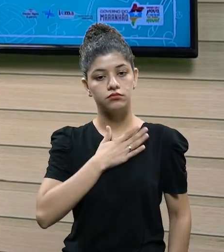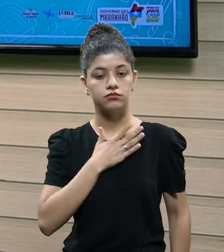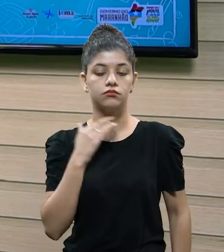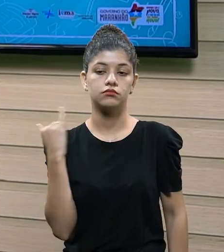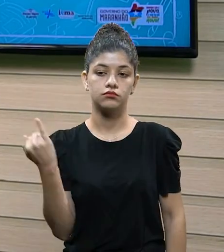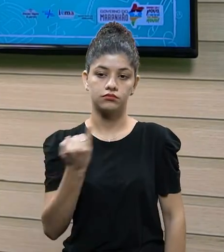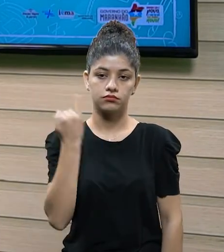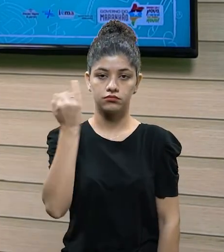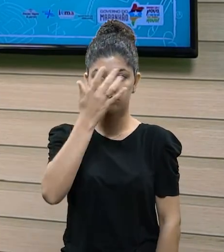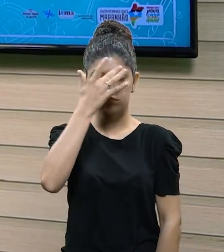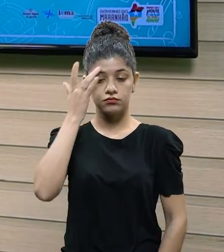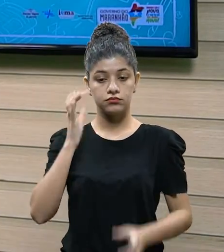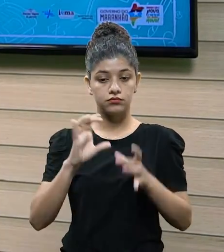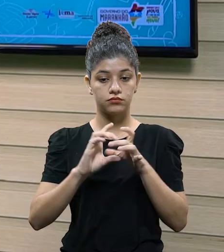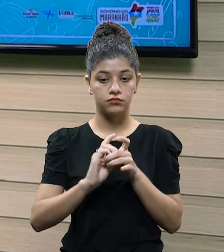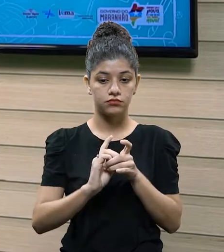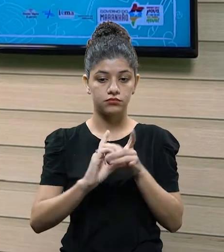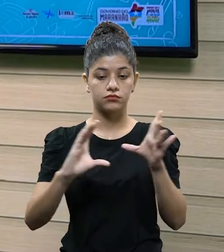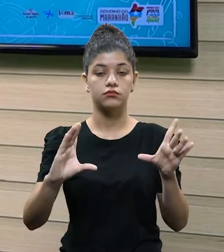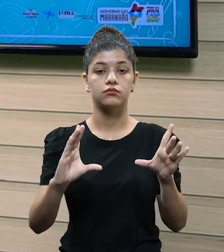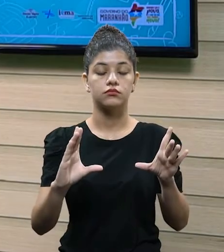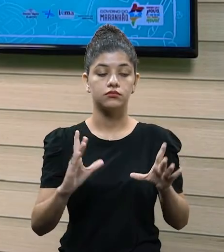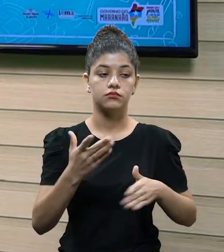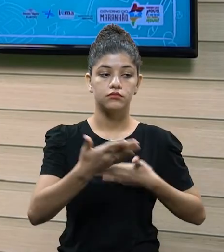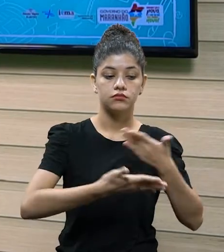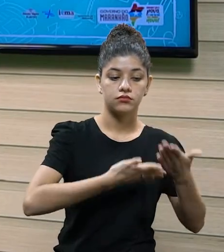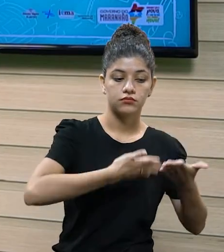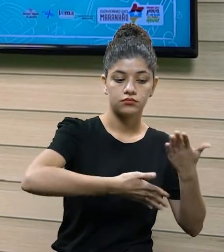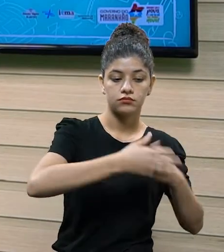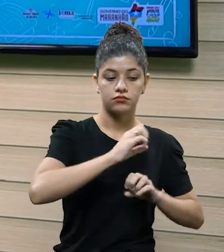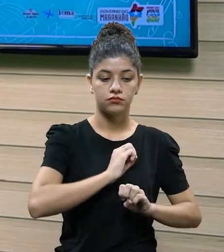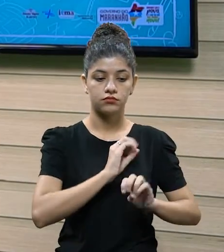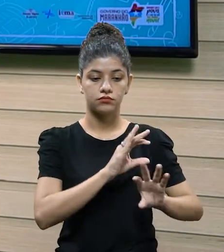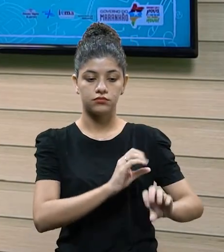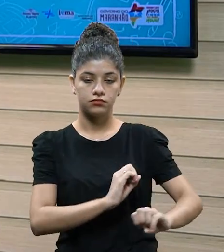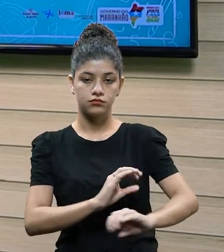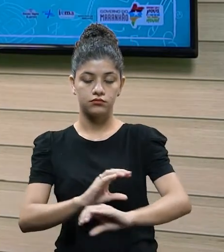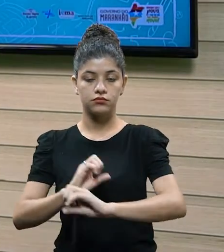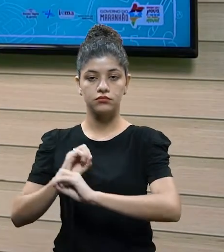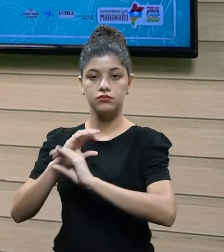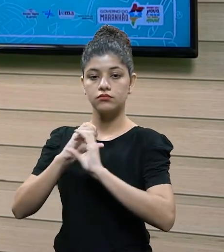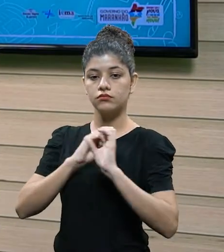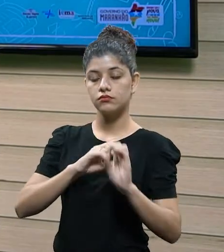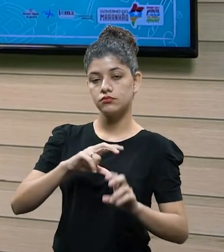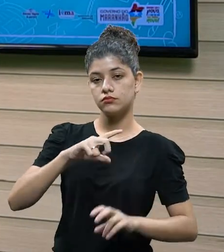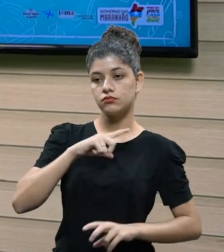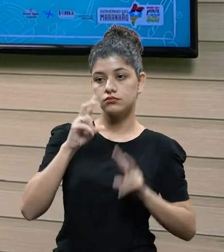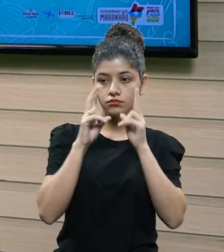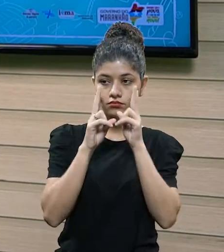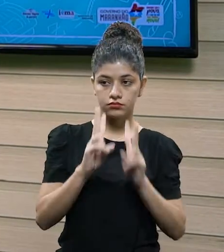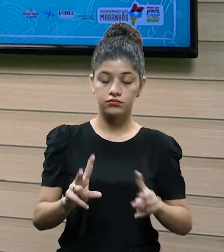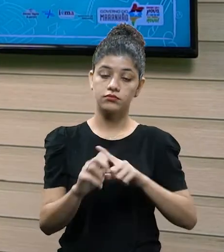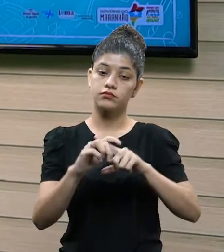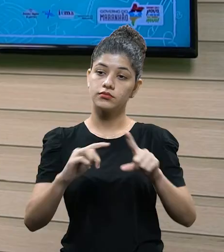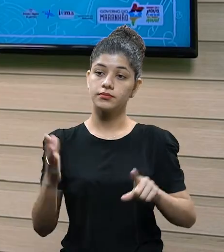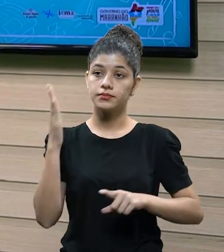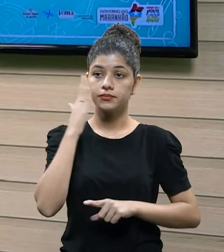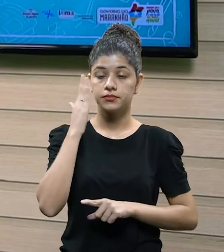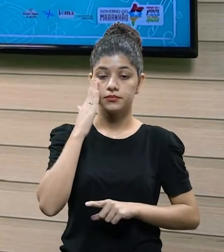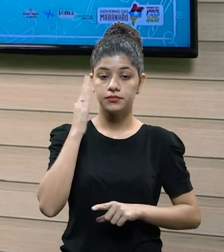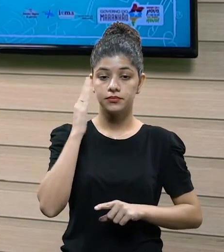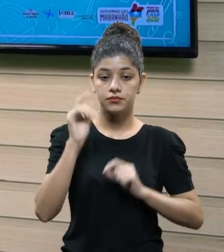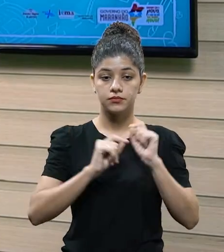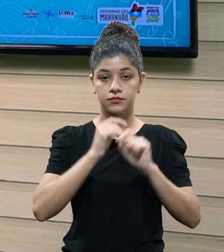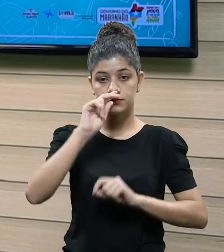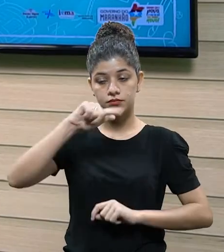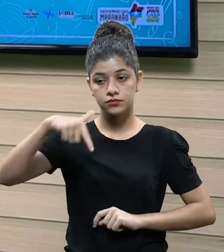líder democrático, que ele compartilhe as decisões, que ele equilibre, que ele tenha a visão dele, que ele tenha o ponto de vista, mas que ele